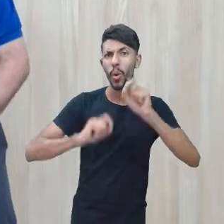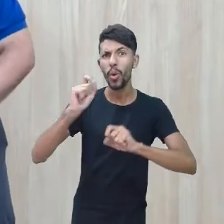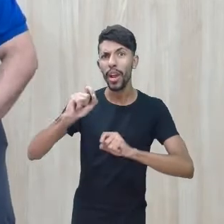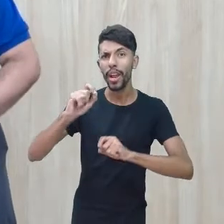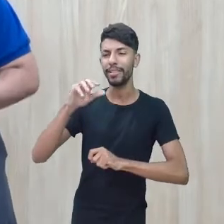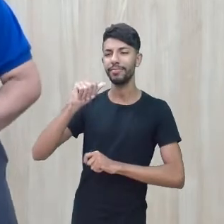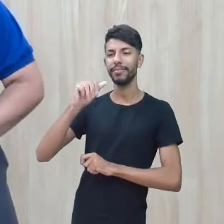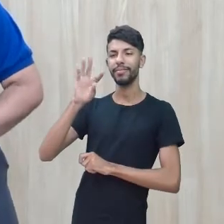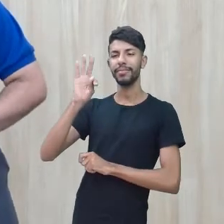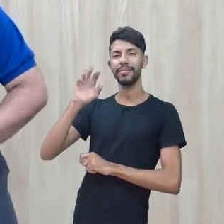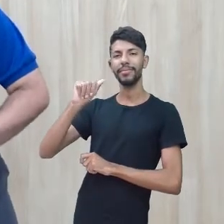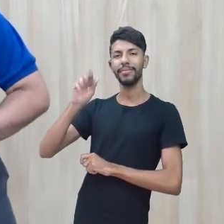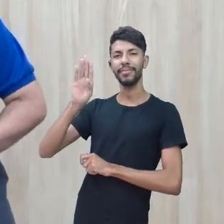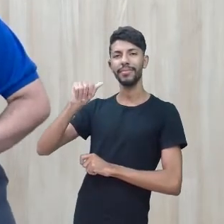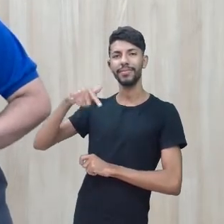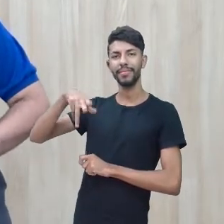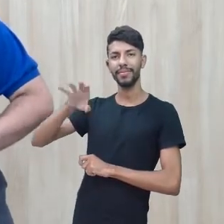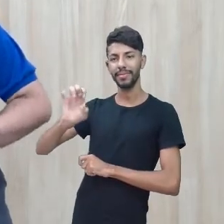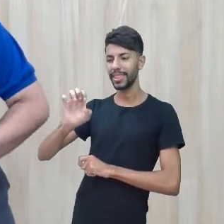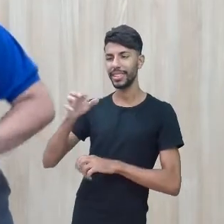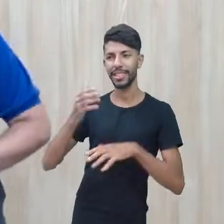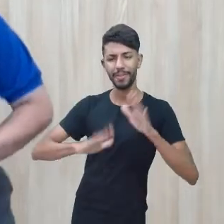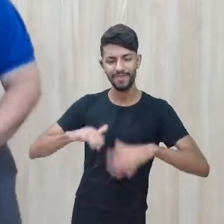O atabaque, ó.